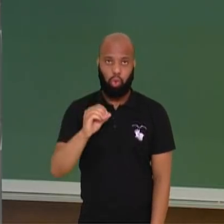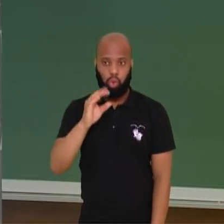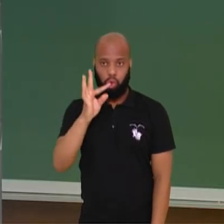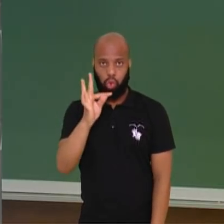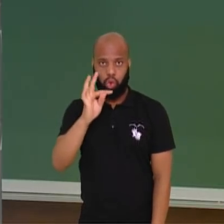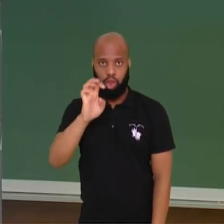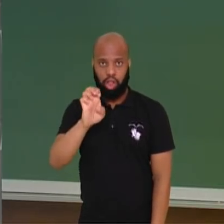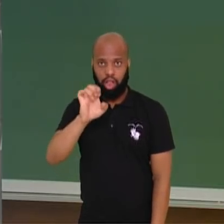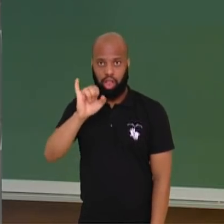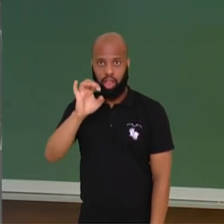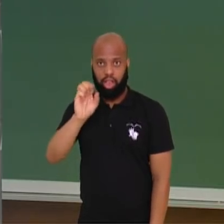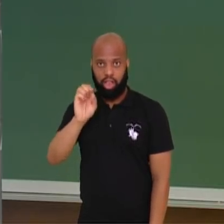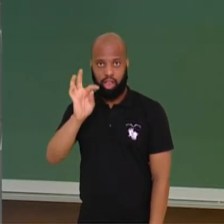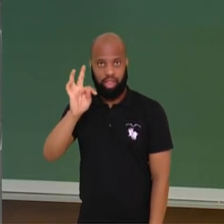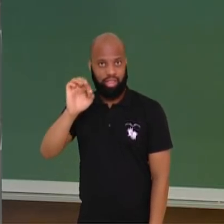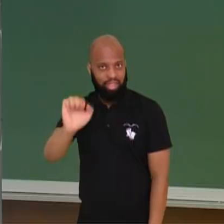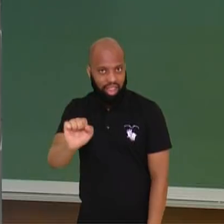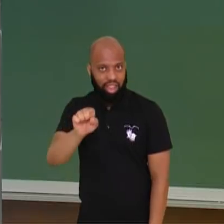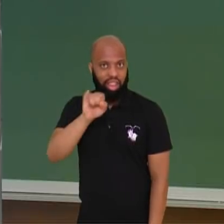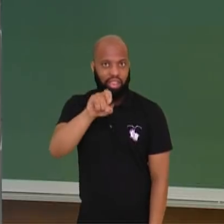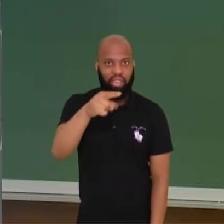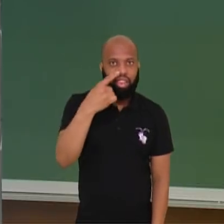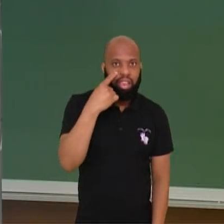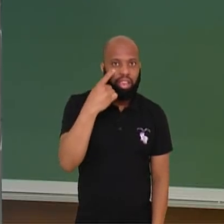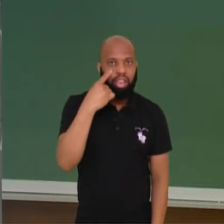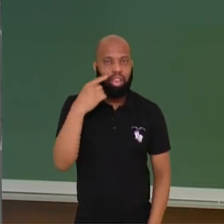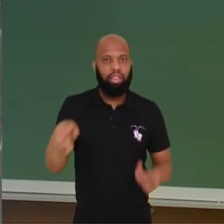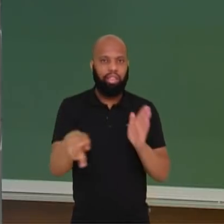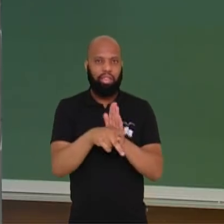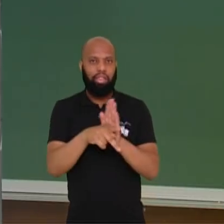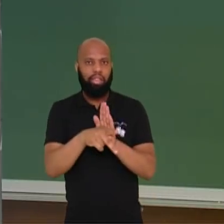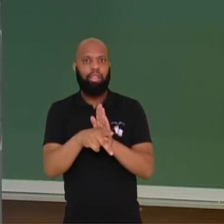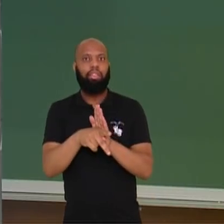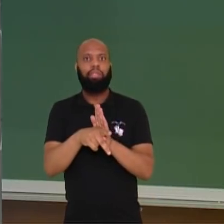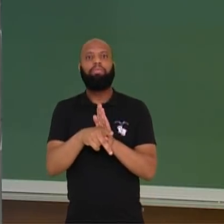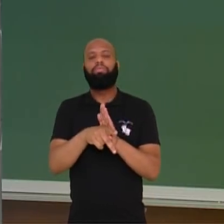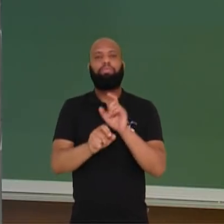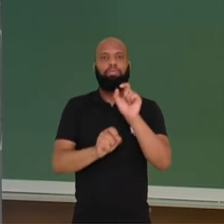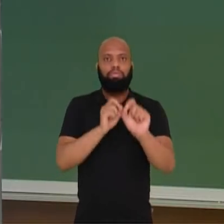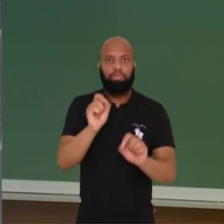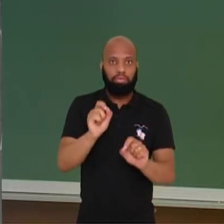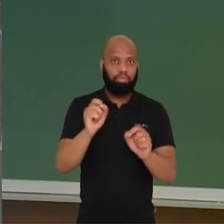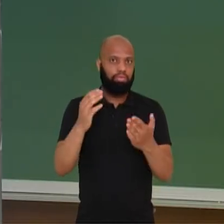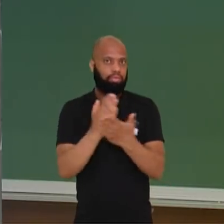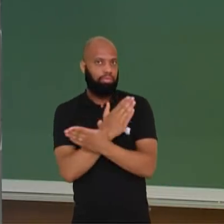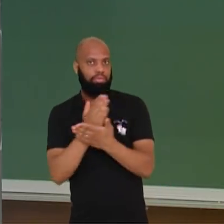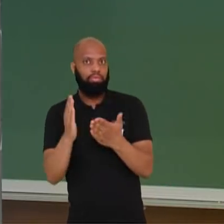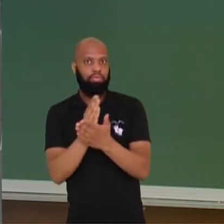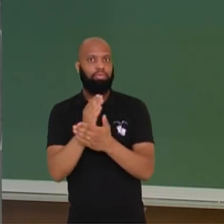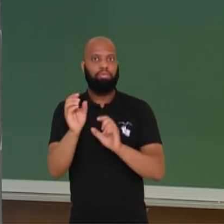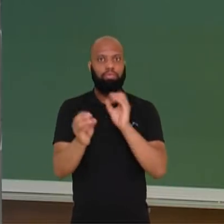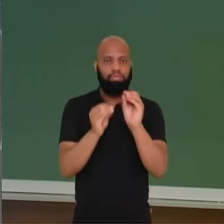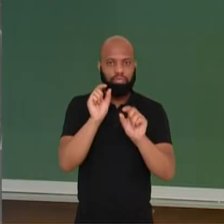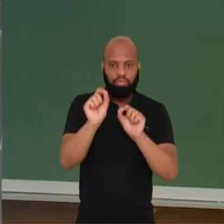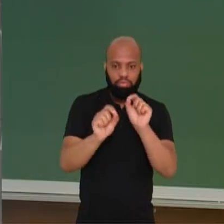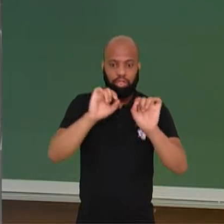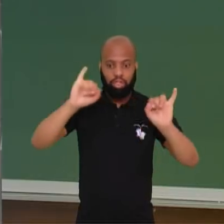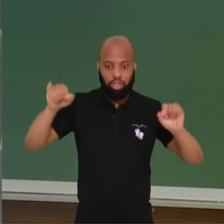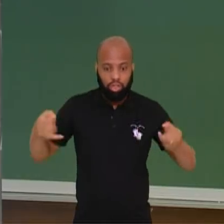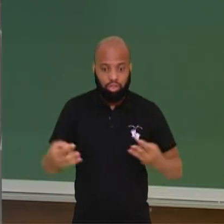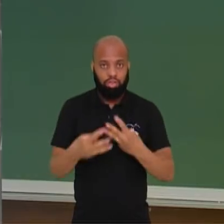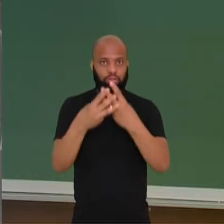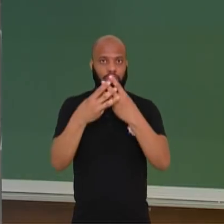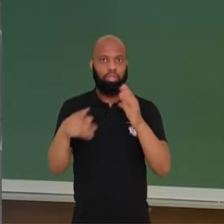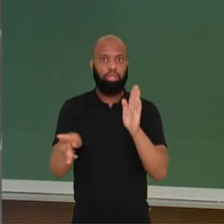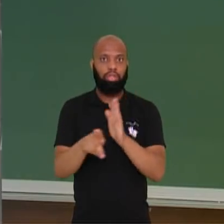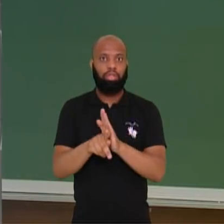só. Quando aparecer em algum teste, monoteísmo na antiguidade, estamos falando do judaísmo, da religião do povo